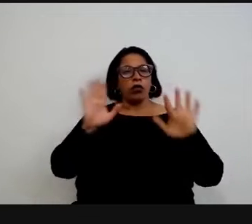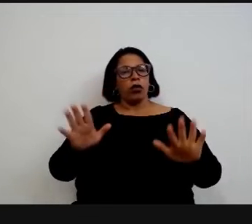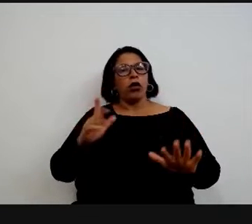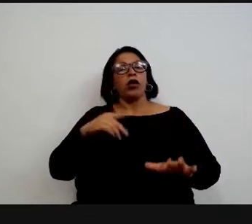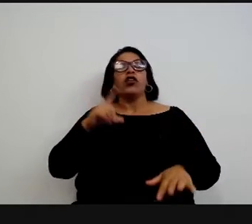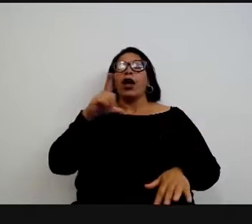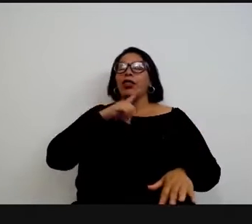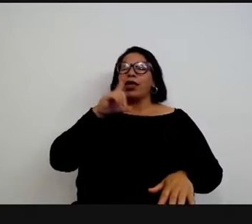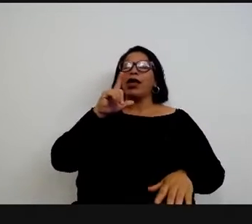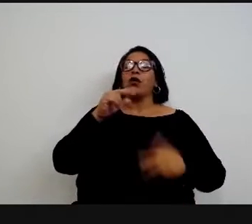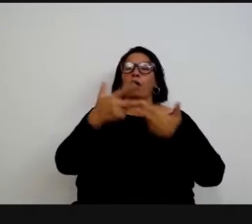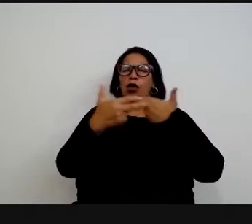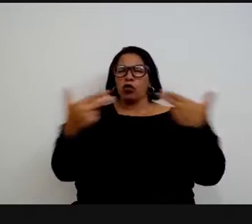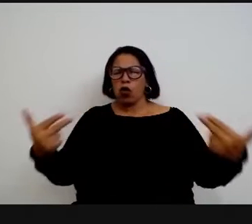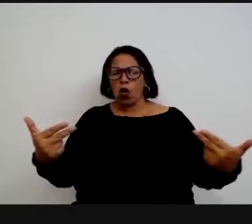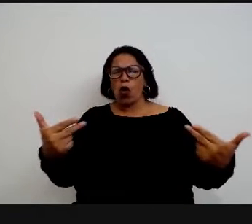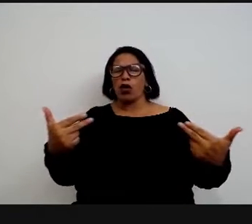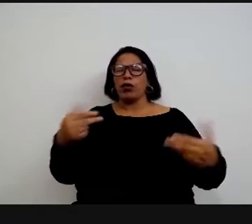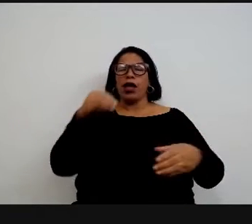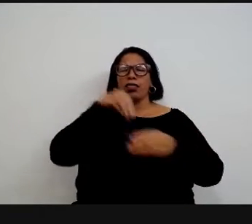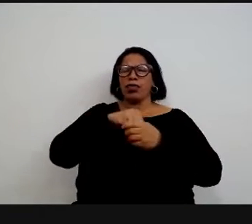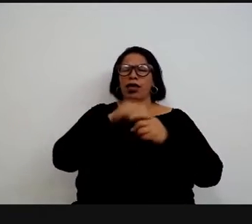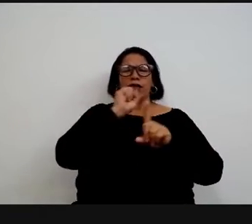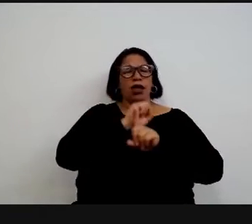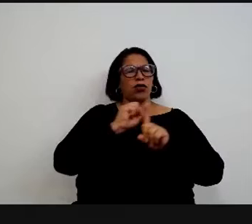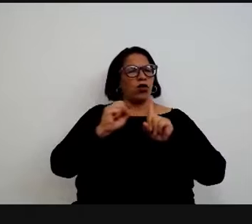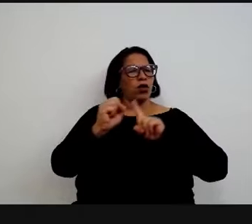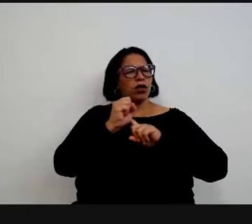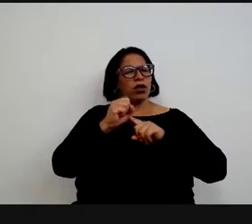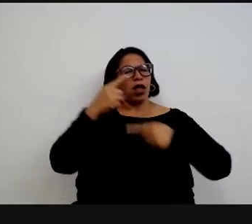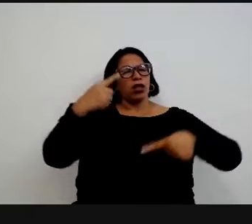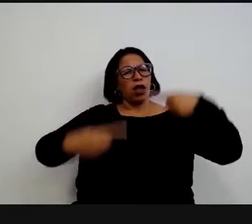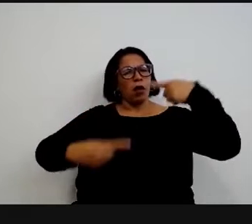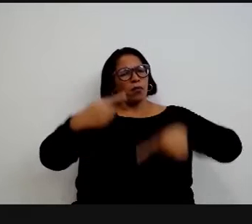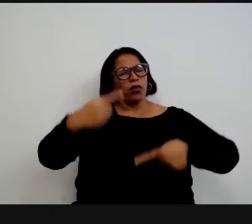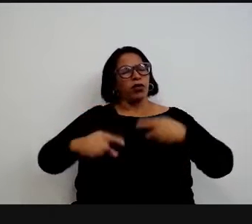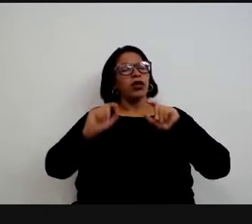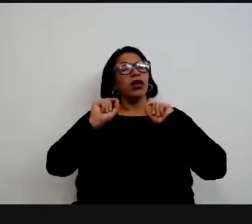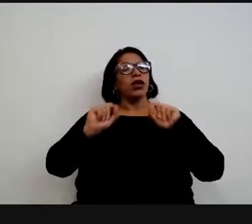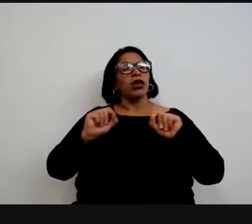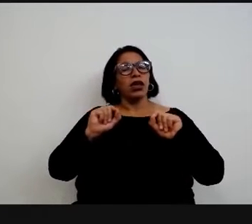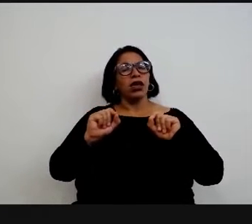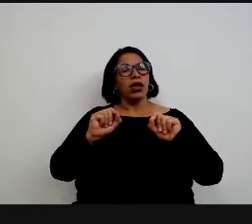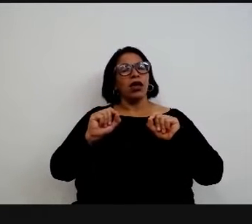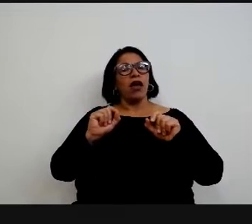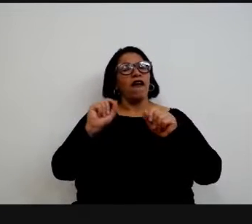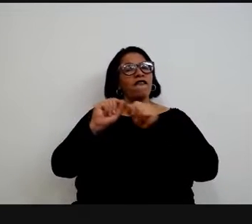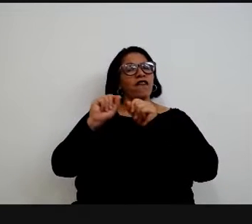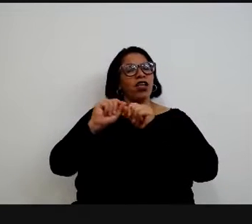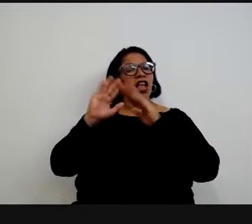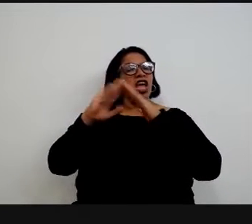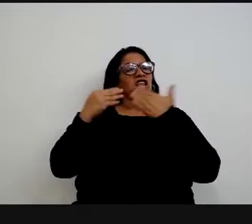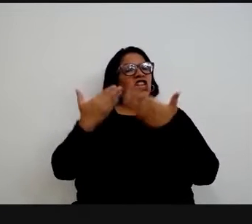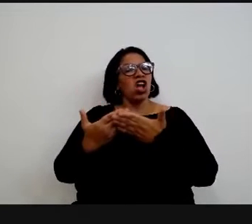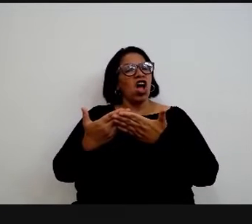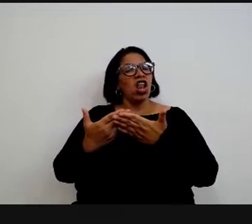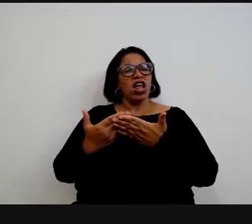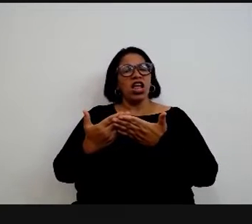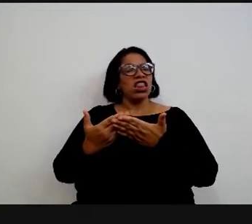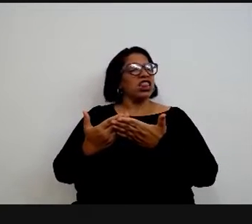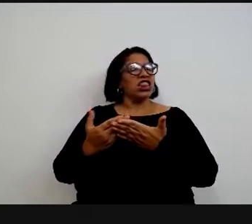razoavelmente cristalizada em uma parte da sociedade e da política institucional de que o que é feito pelas escolas não